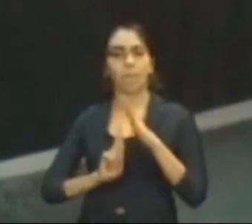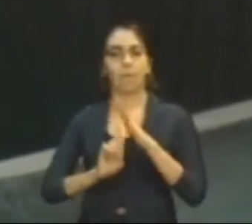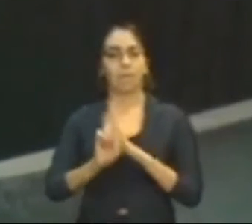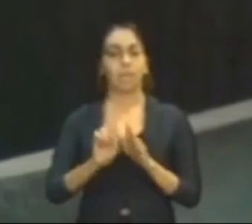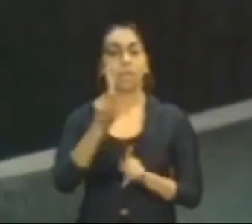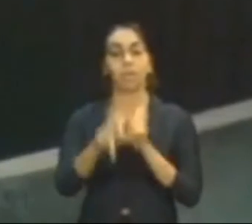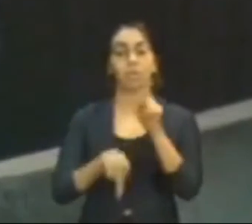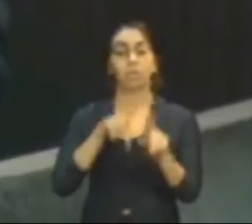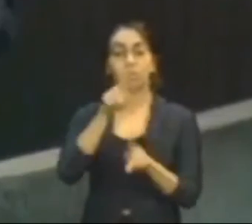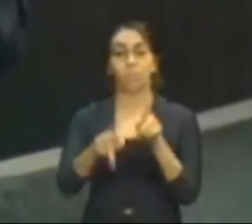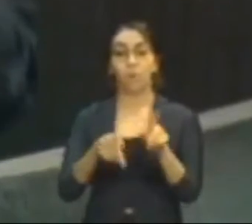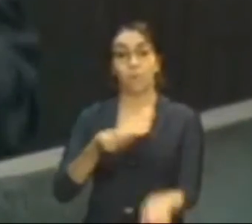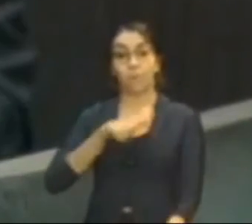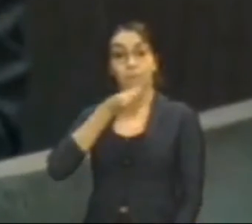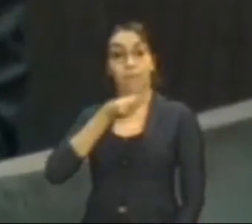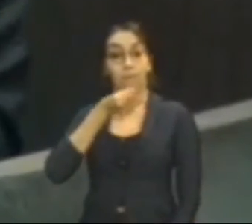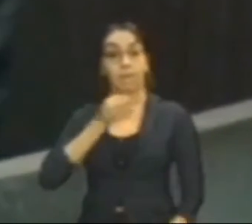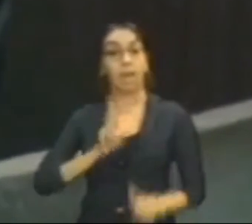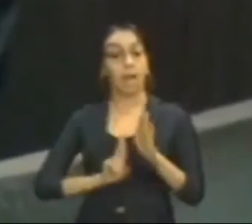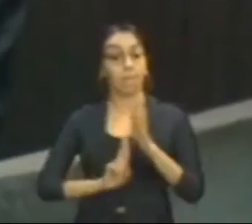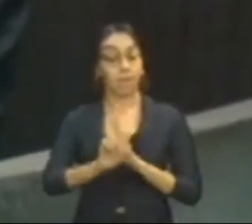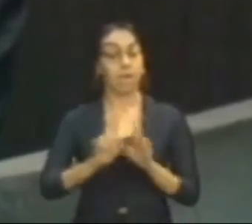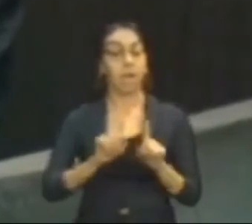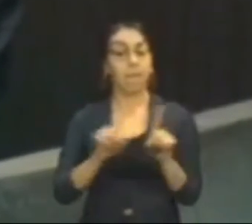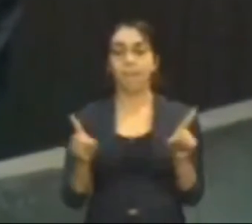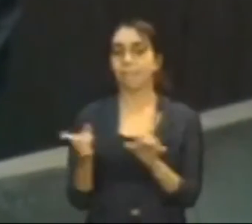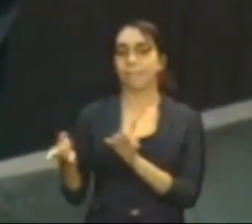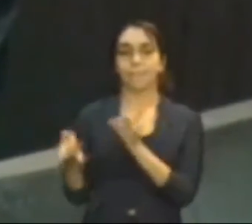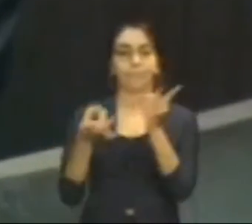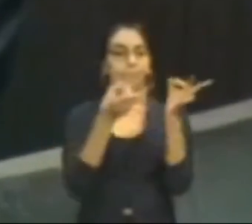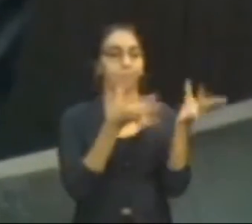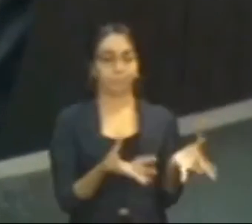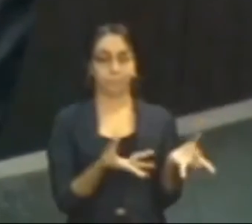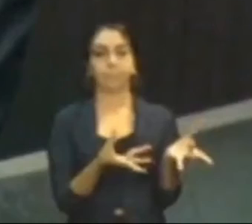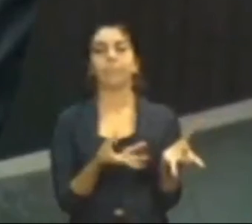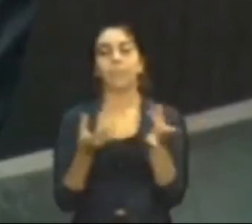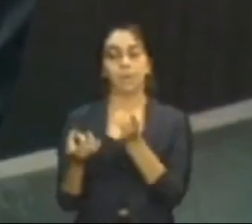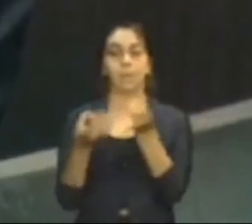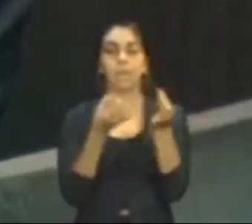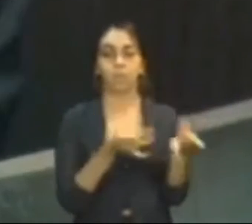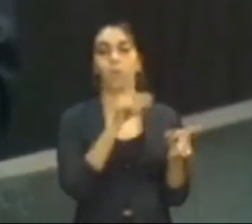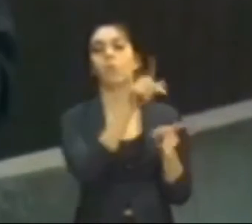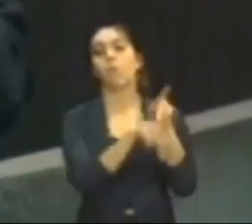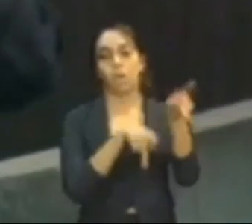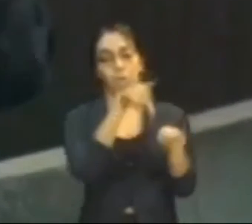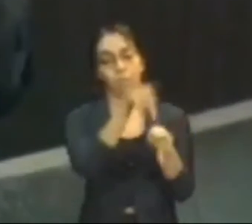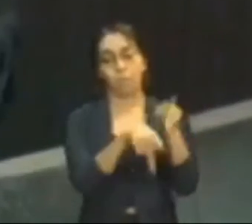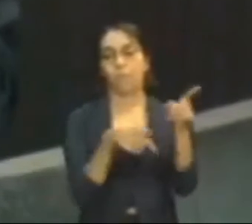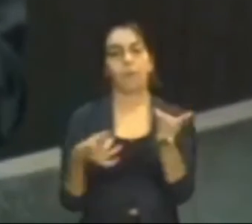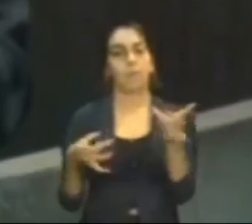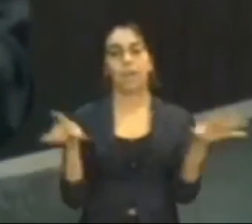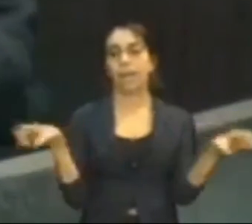deixa de ser representante popular, deixa de ser o representante do povo, quebra